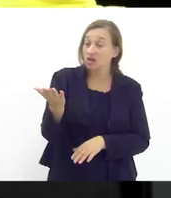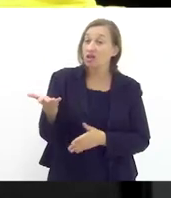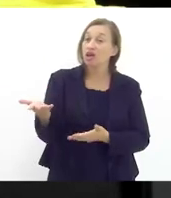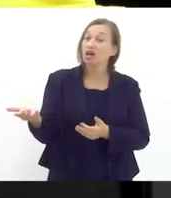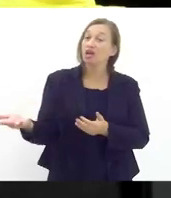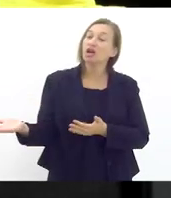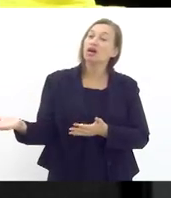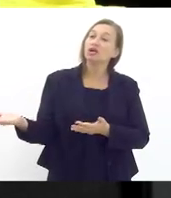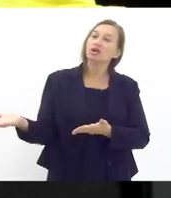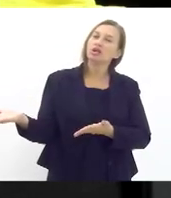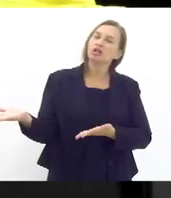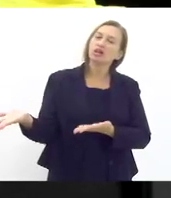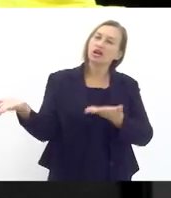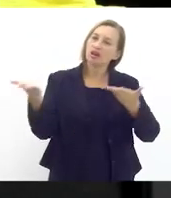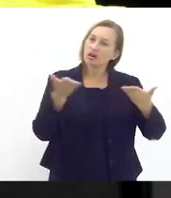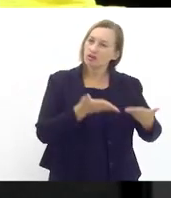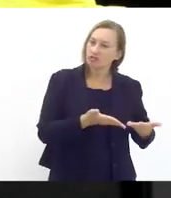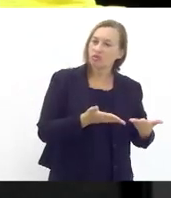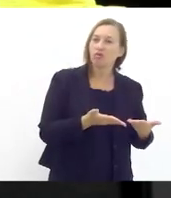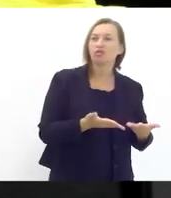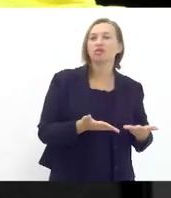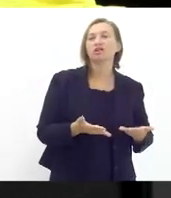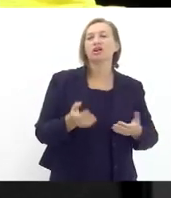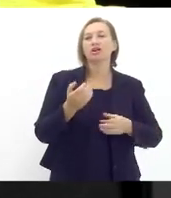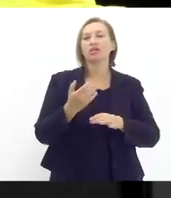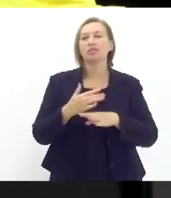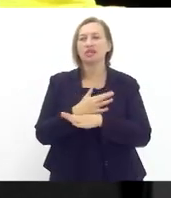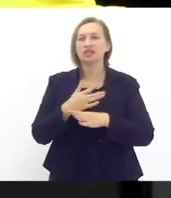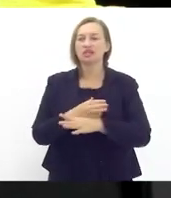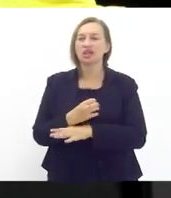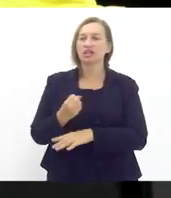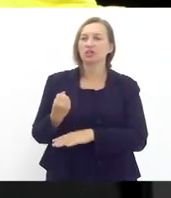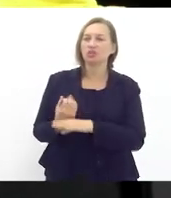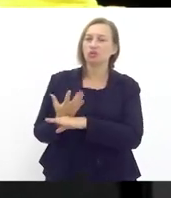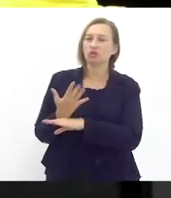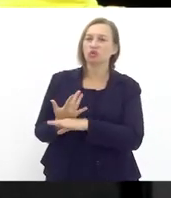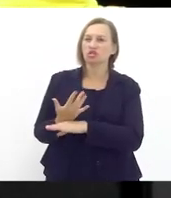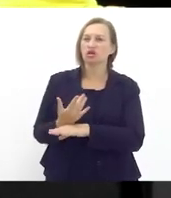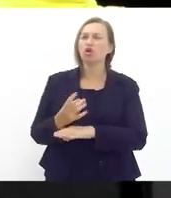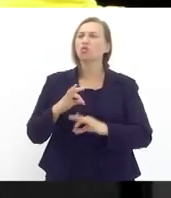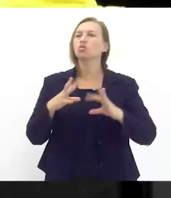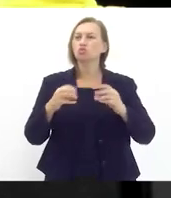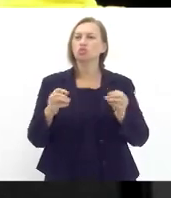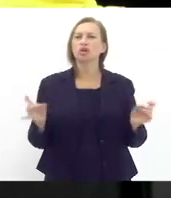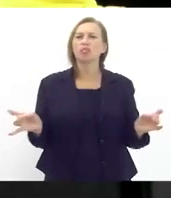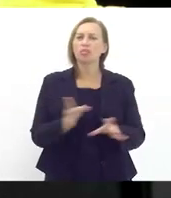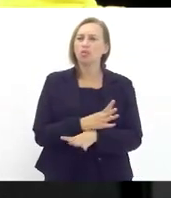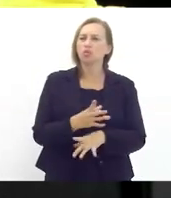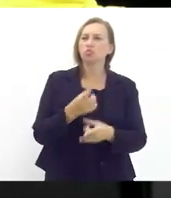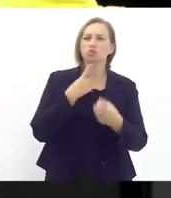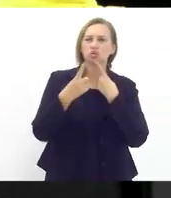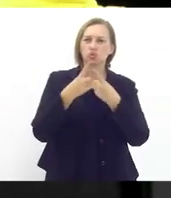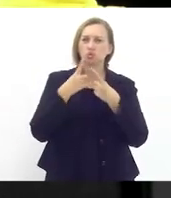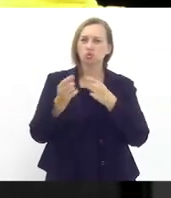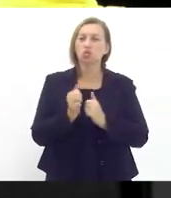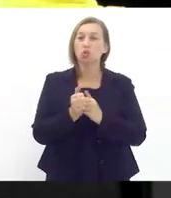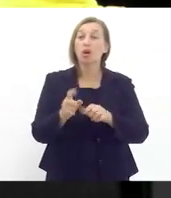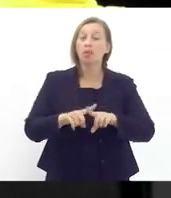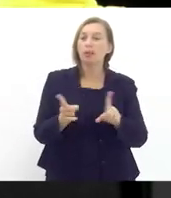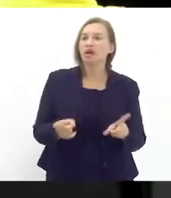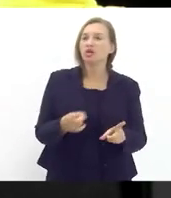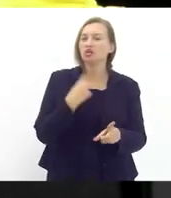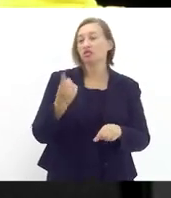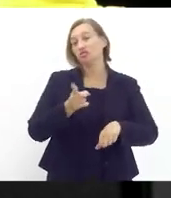vir conosco na cidade de Duque de Caxias Porque como o bem apresentou tudo tá pronto tudo tá discutido tudo está conduzido só que nós temos